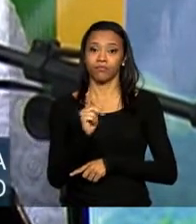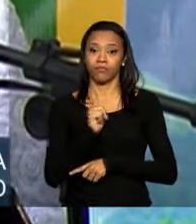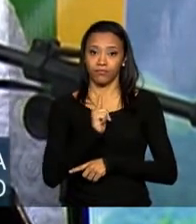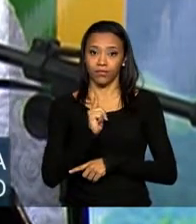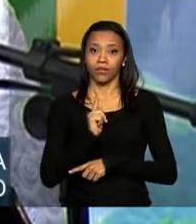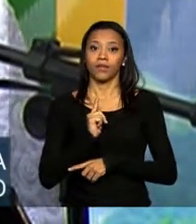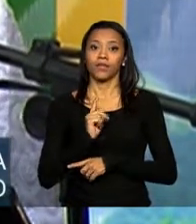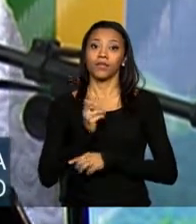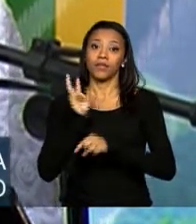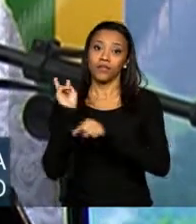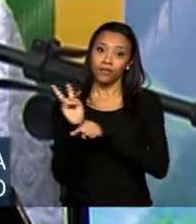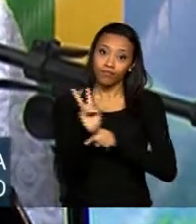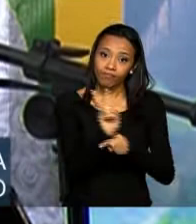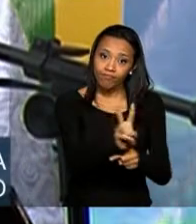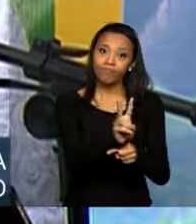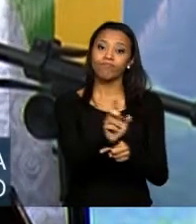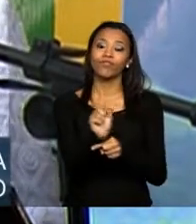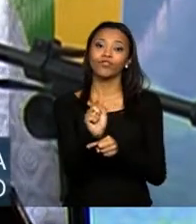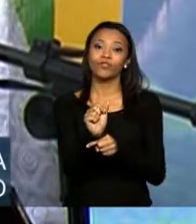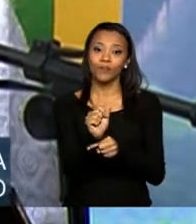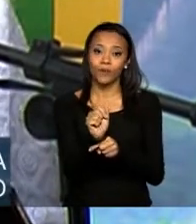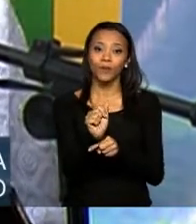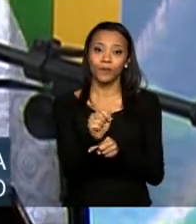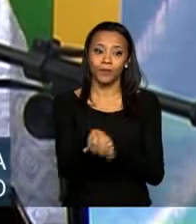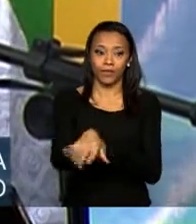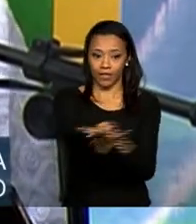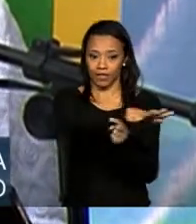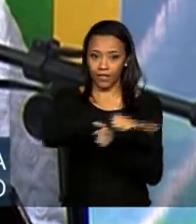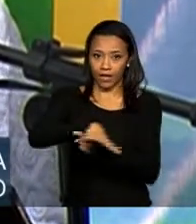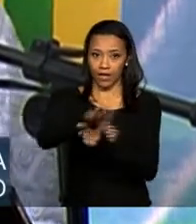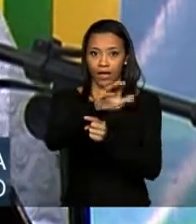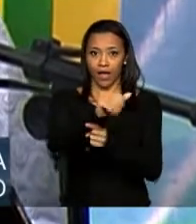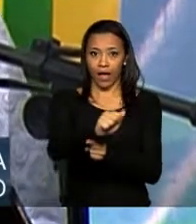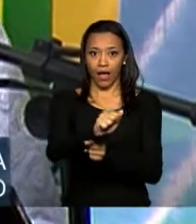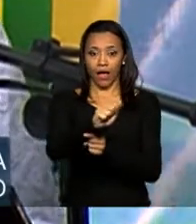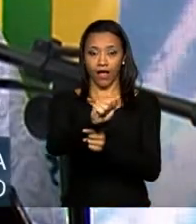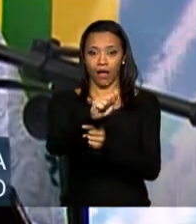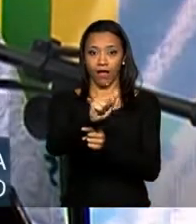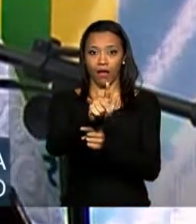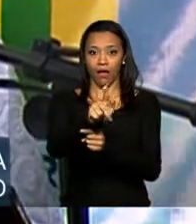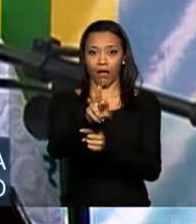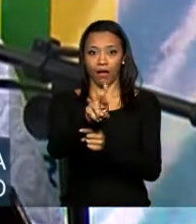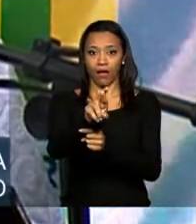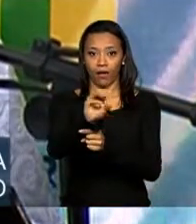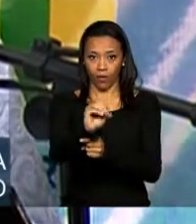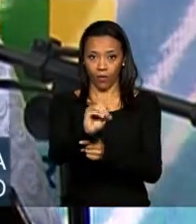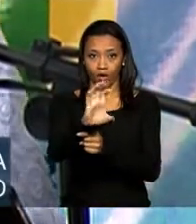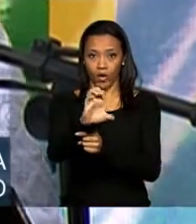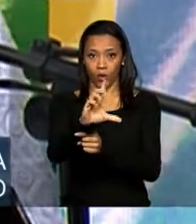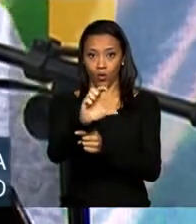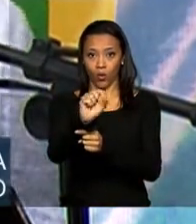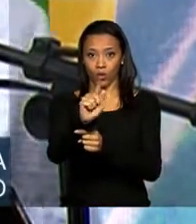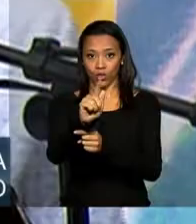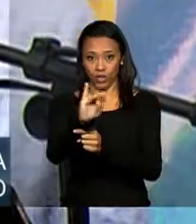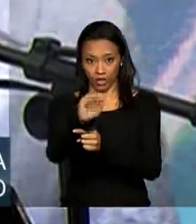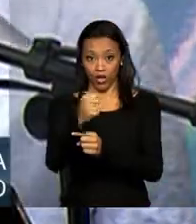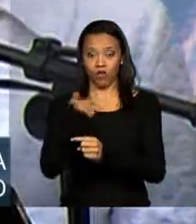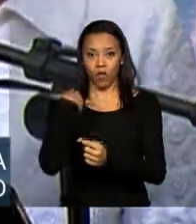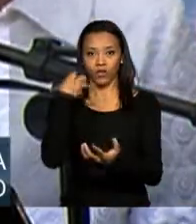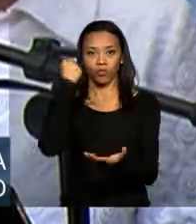do financiamento a agroecologia eu vou assumir de público com vocês que é um compromisso meu